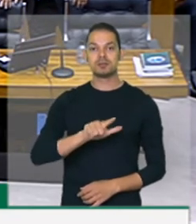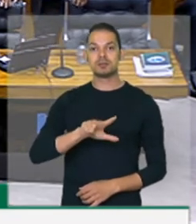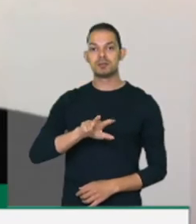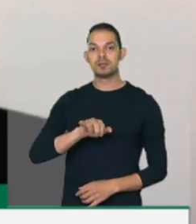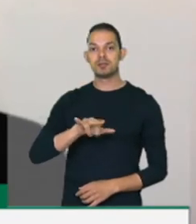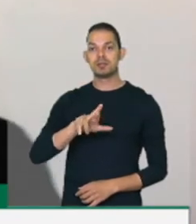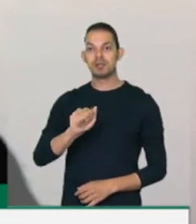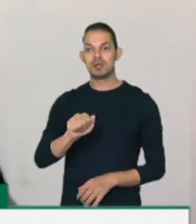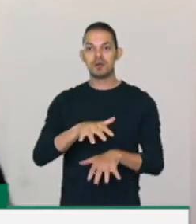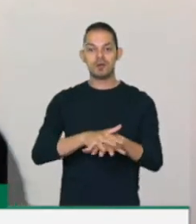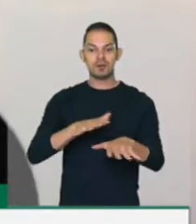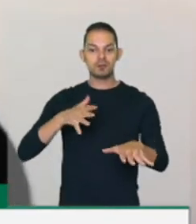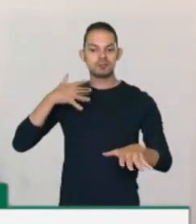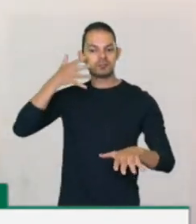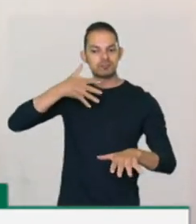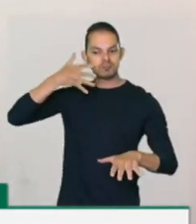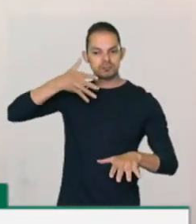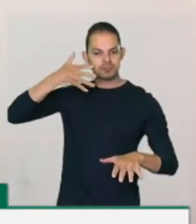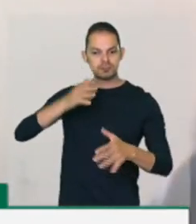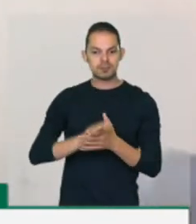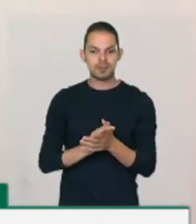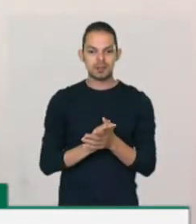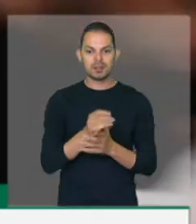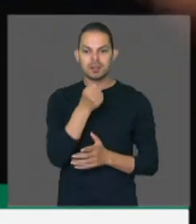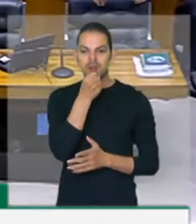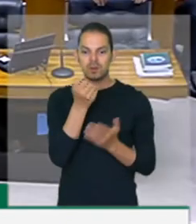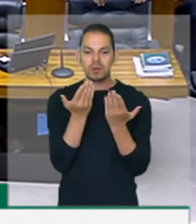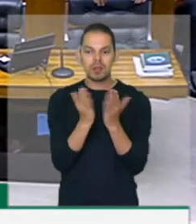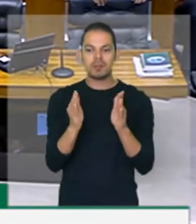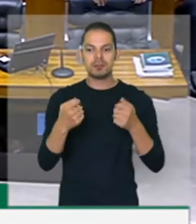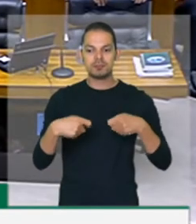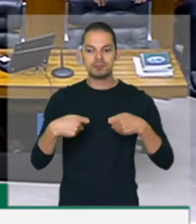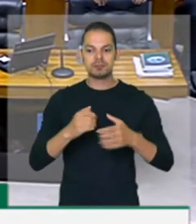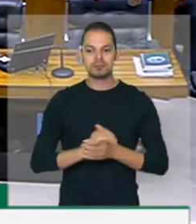Seu microfone, deputado, está fechado.